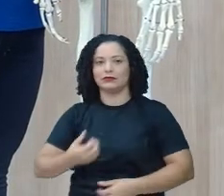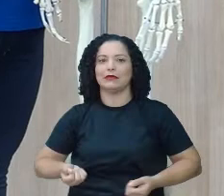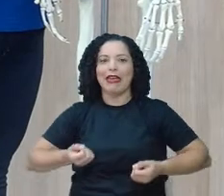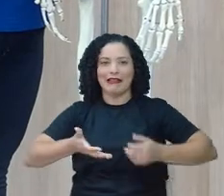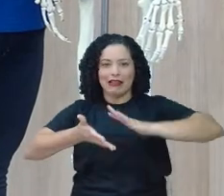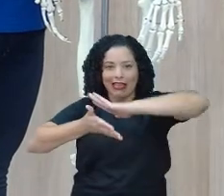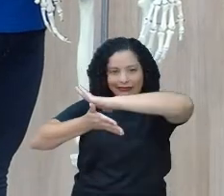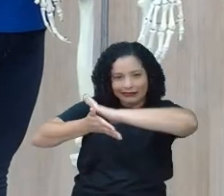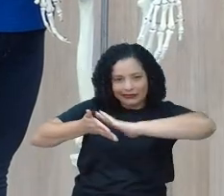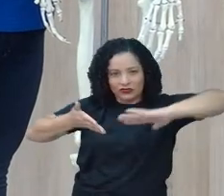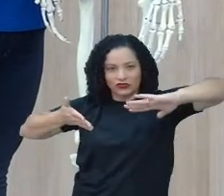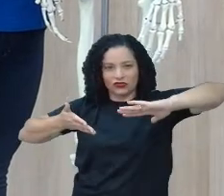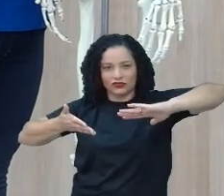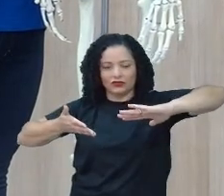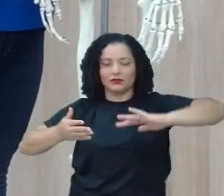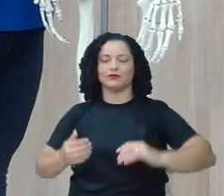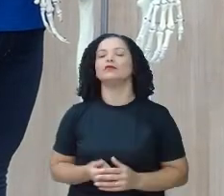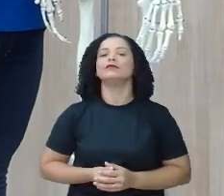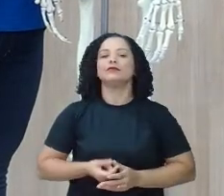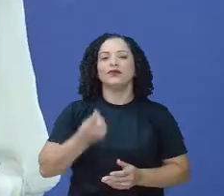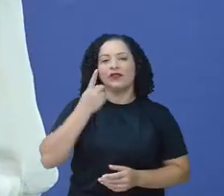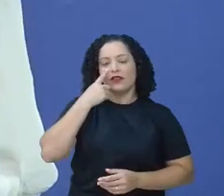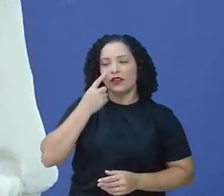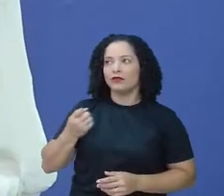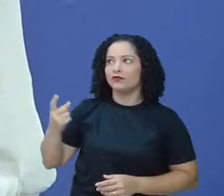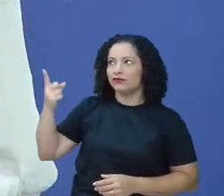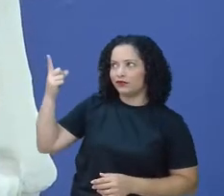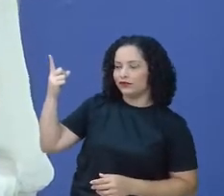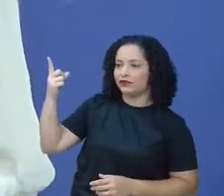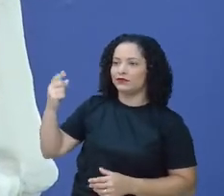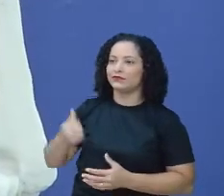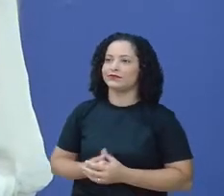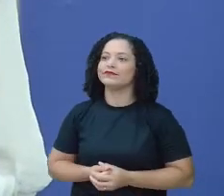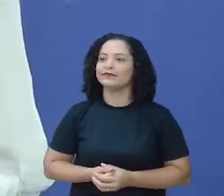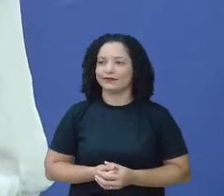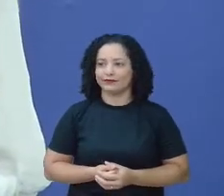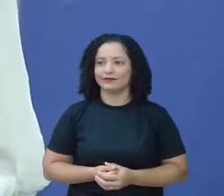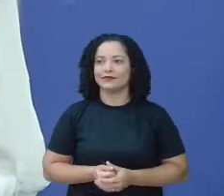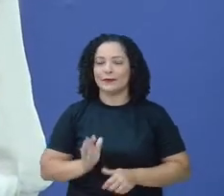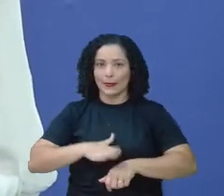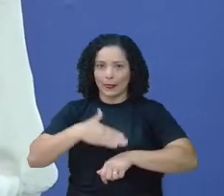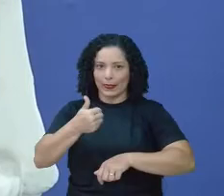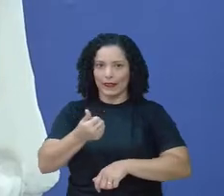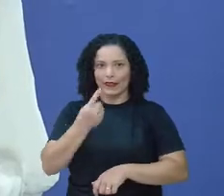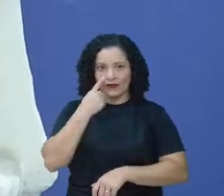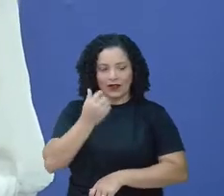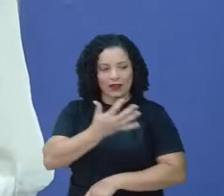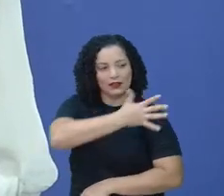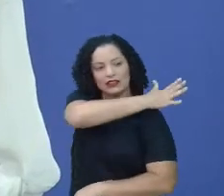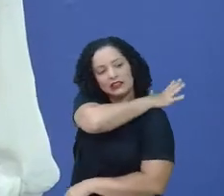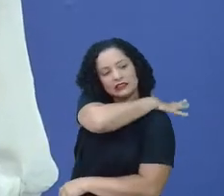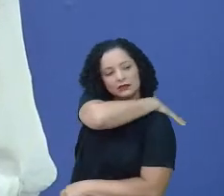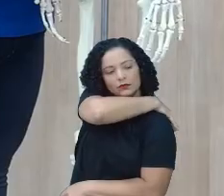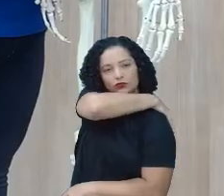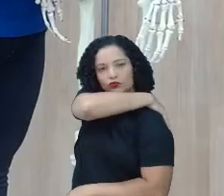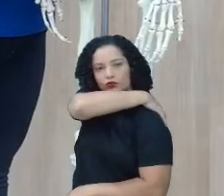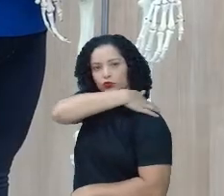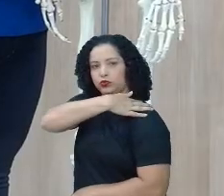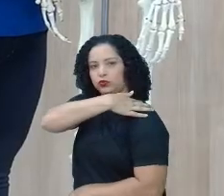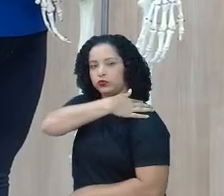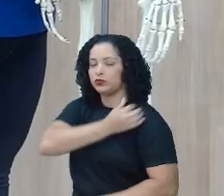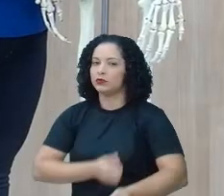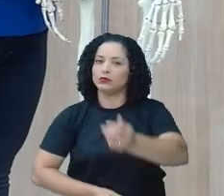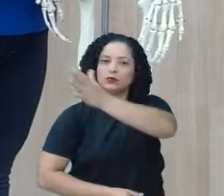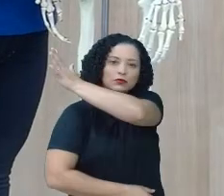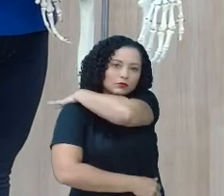chato aqui, deixa eu ver se a gente consegue ele mais, pronto. Então, esse aqui, e também vamos ter